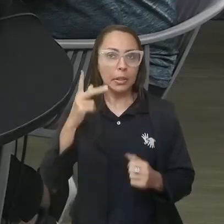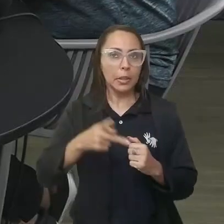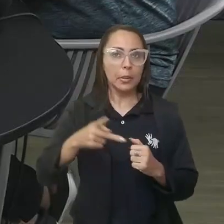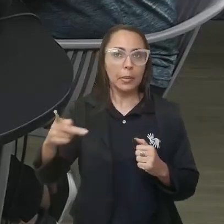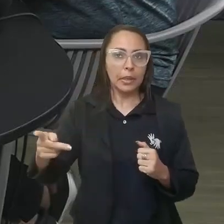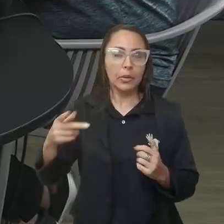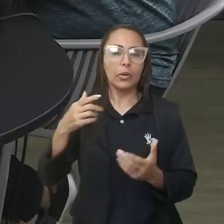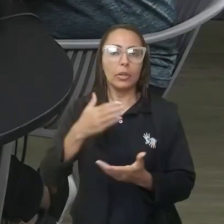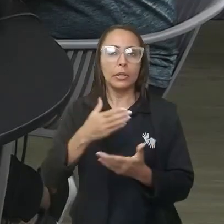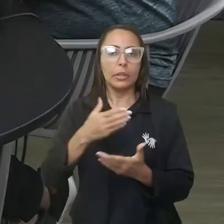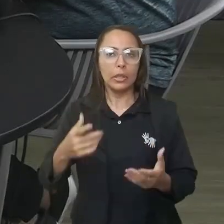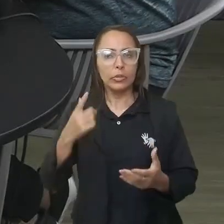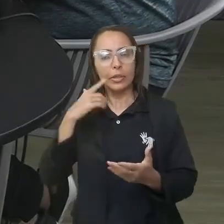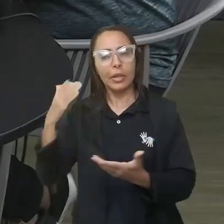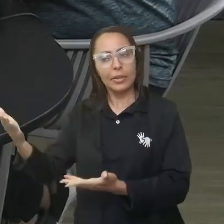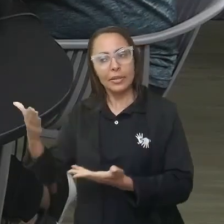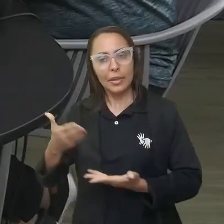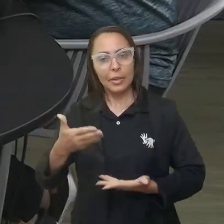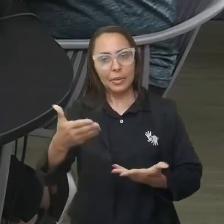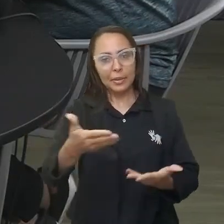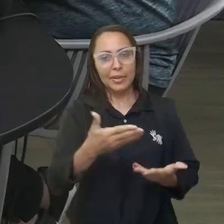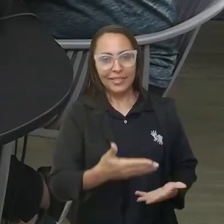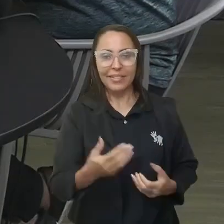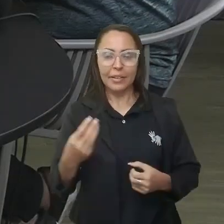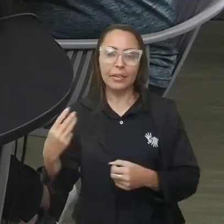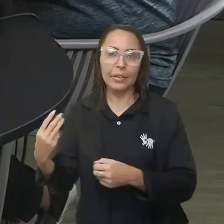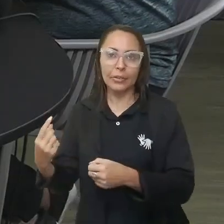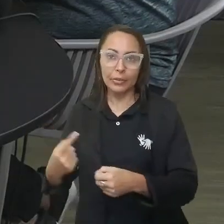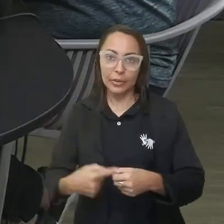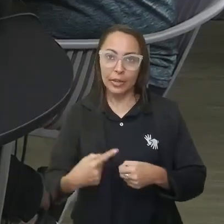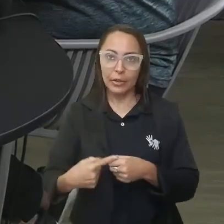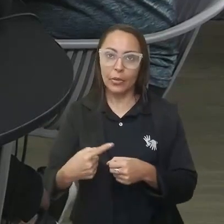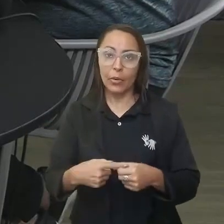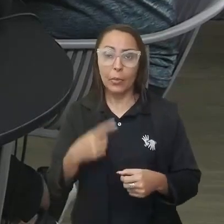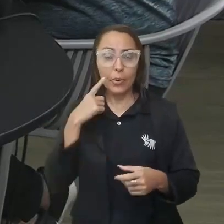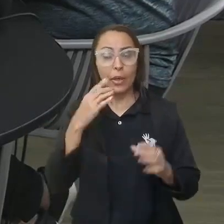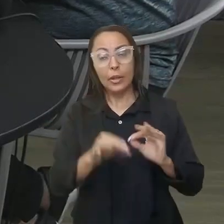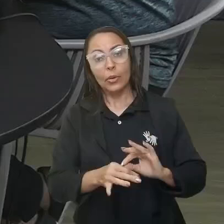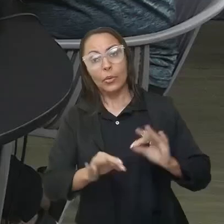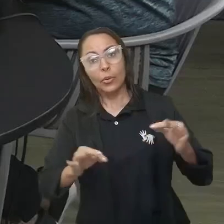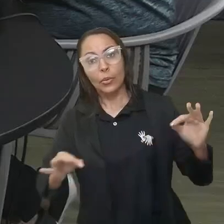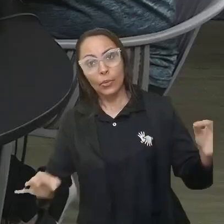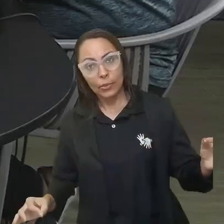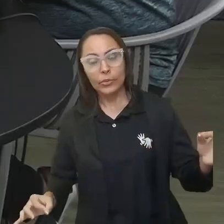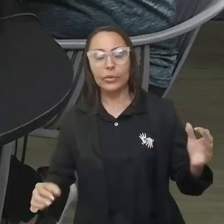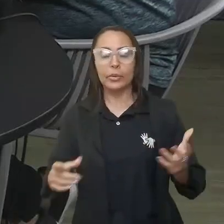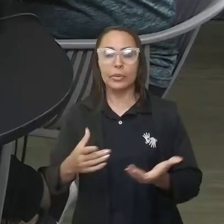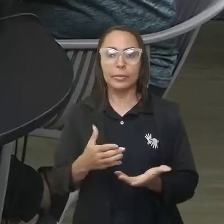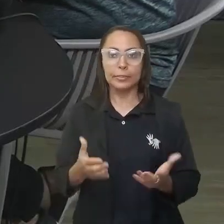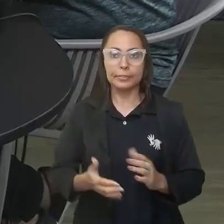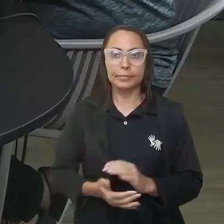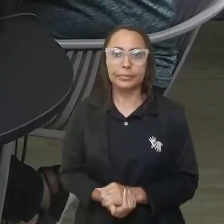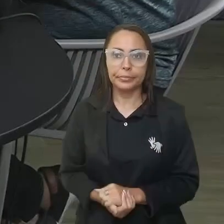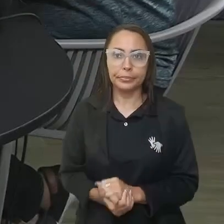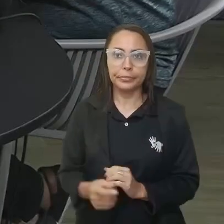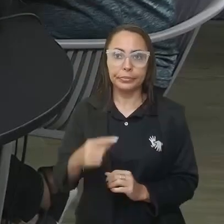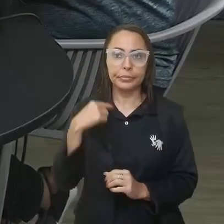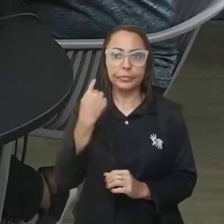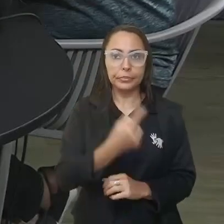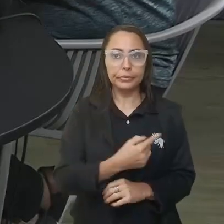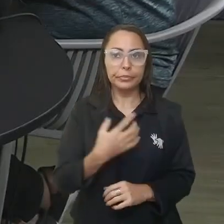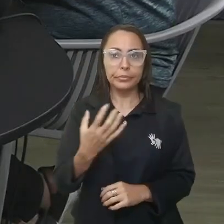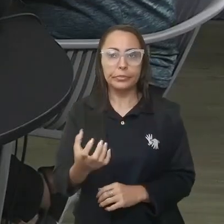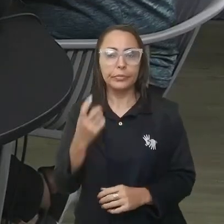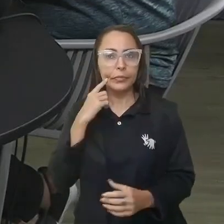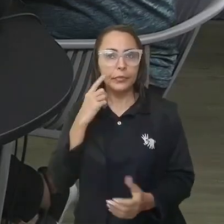gente é muito bem recebida quando a gente vai lá, porque a gente é longe para chegar, demanda muita coisa. E a gente quer sempre estar lá,